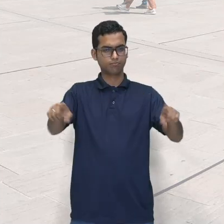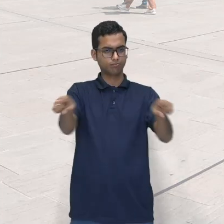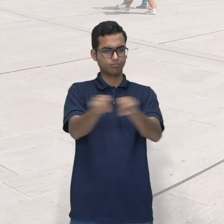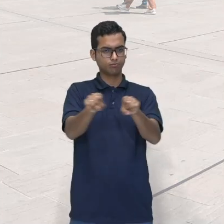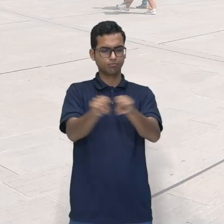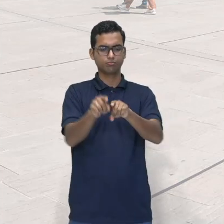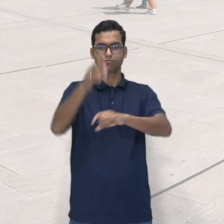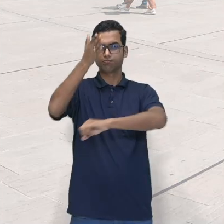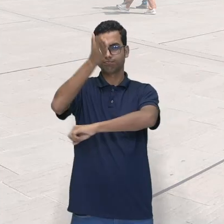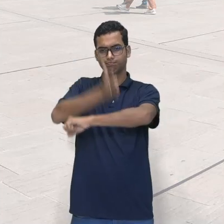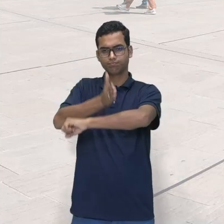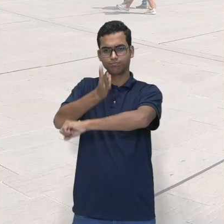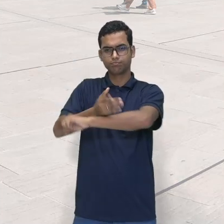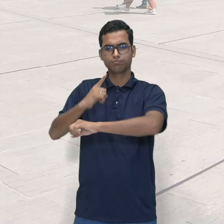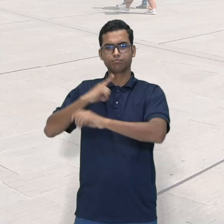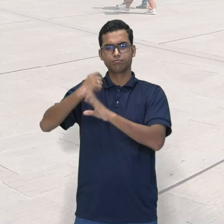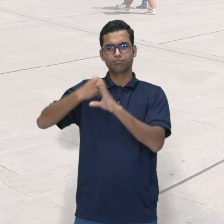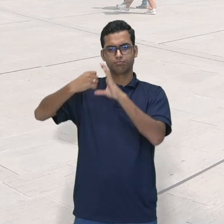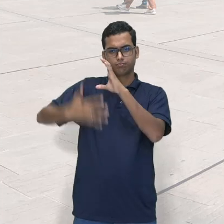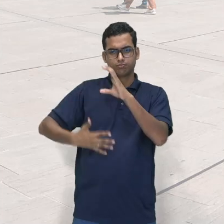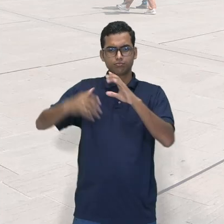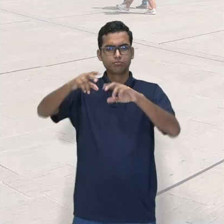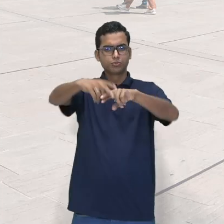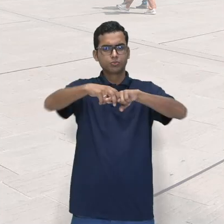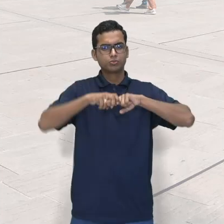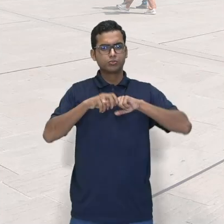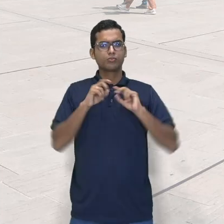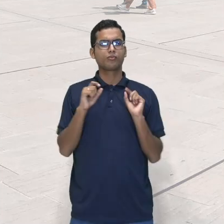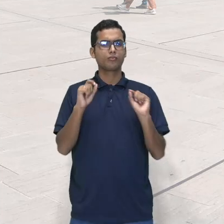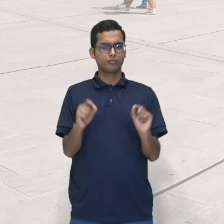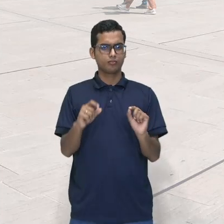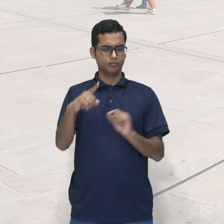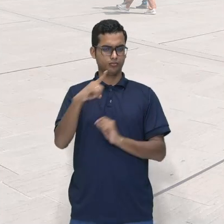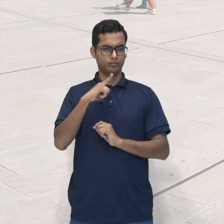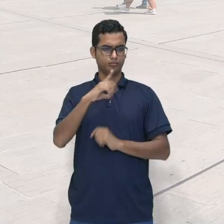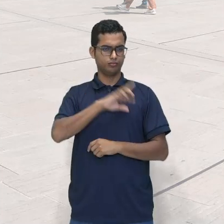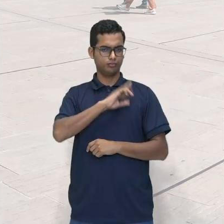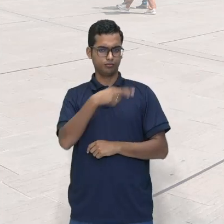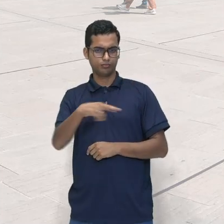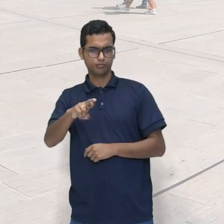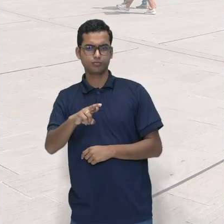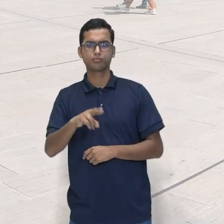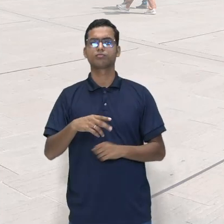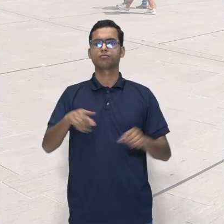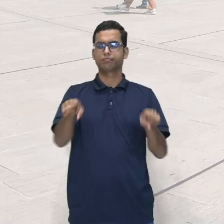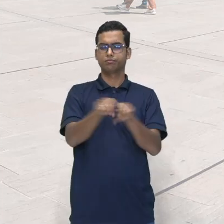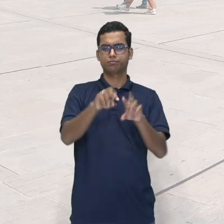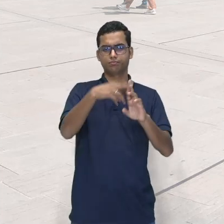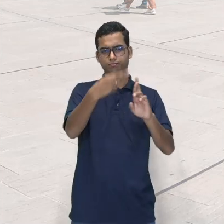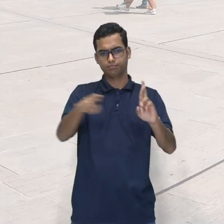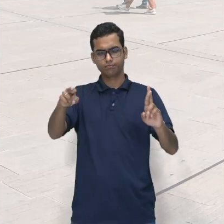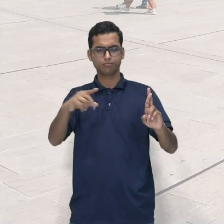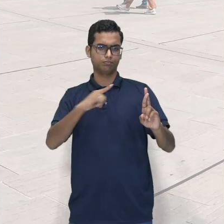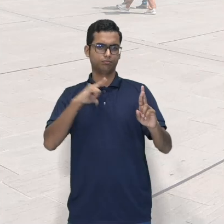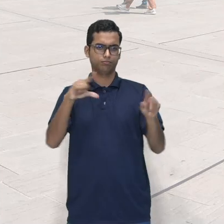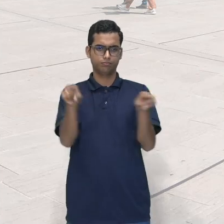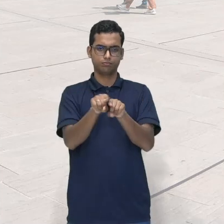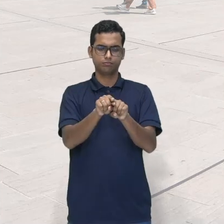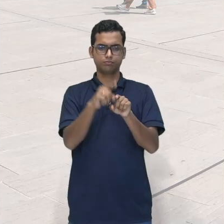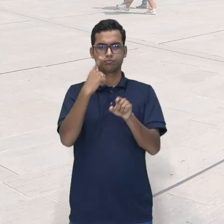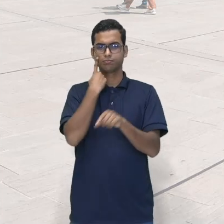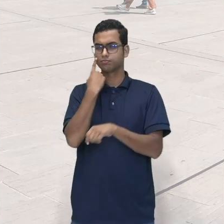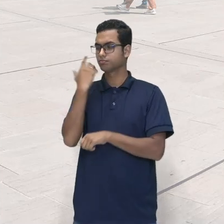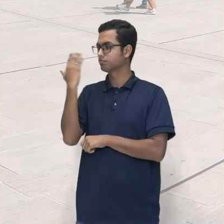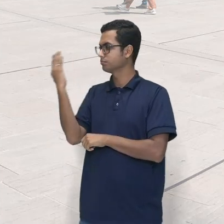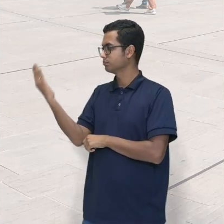Idade Média, ela é caracterizada justamente pela presença da religiosidade e nós estamos à frente de uma basílica, que